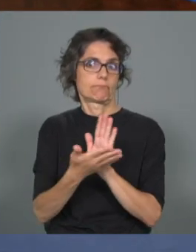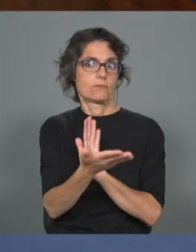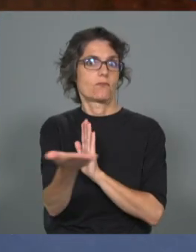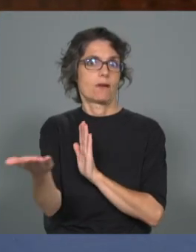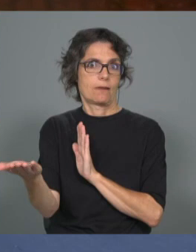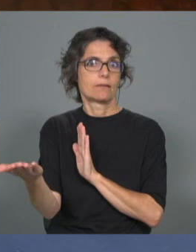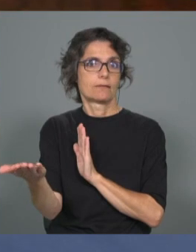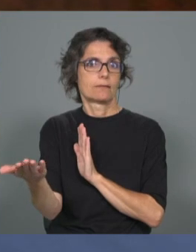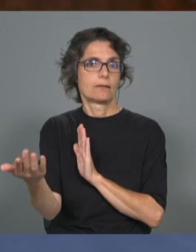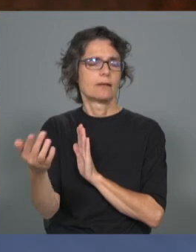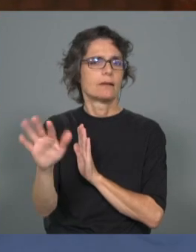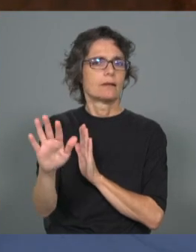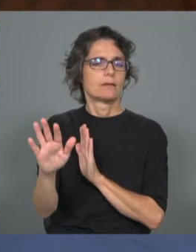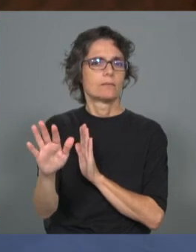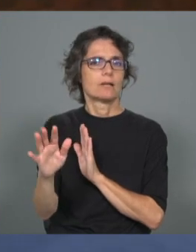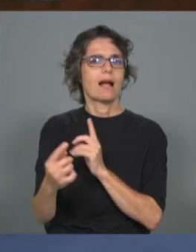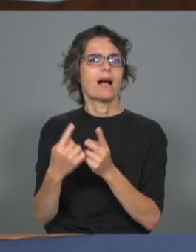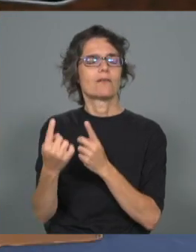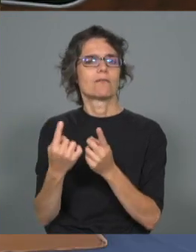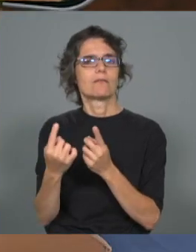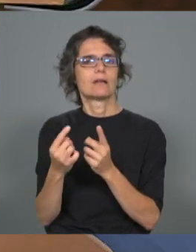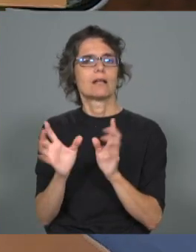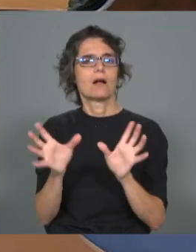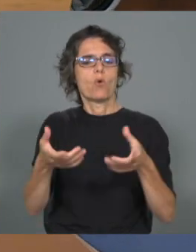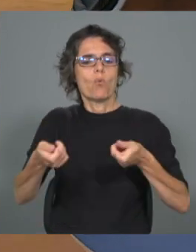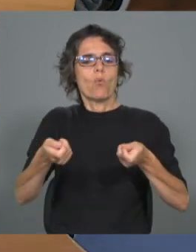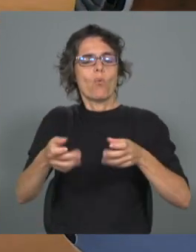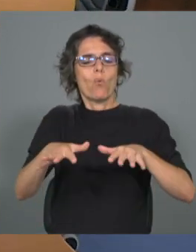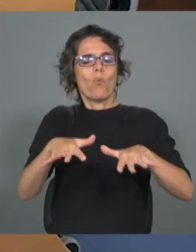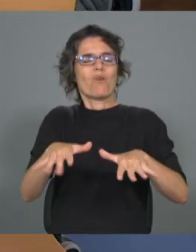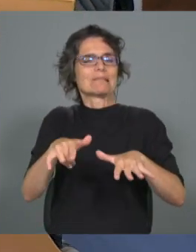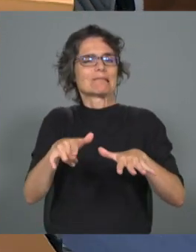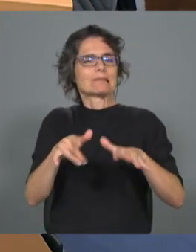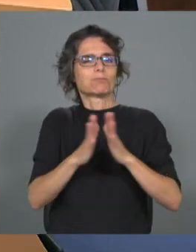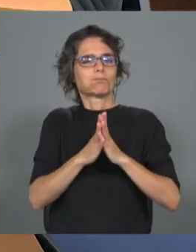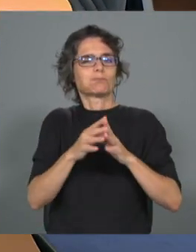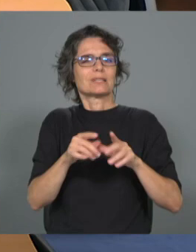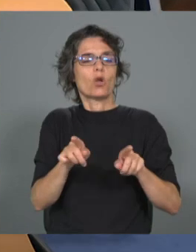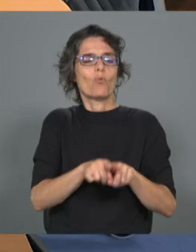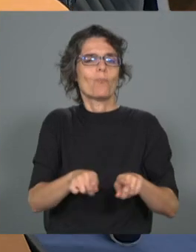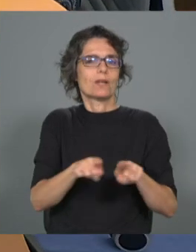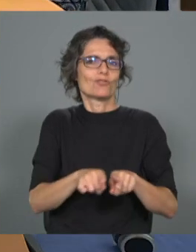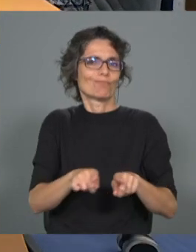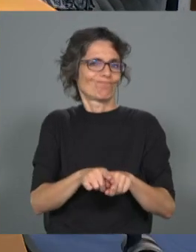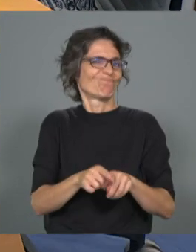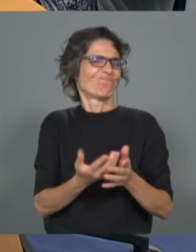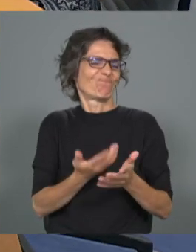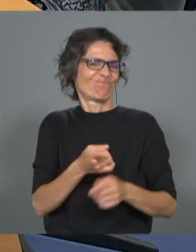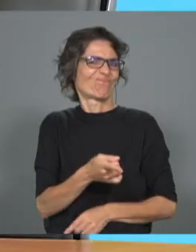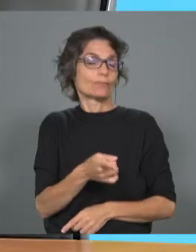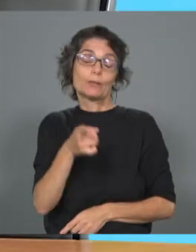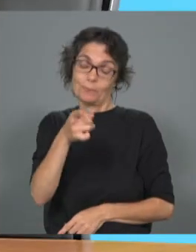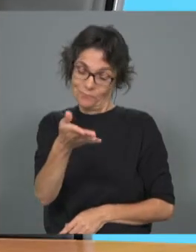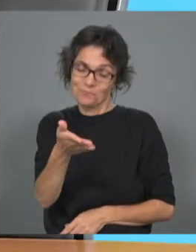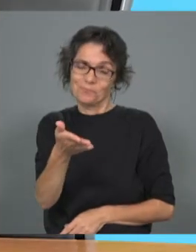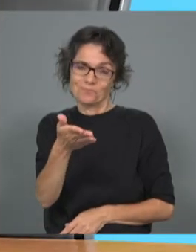comunidades, mas por vezes a nível dos órgãos pastorais da paróquia continuam a ser sempre os mesmos. Nem sempre é visível. Nem sempre é visível. É uma das